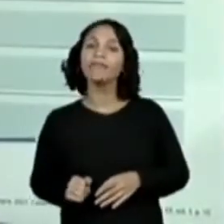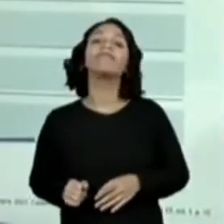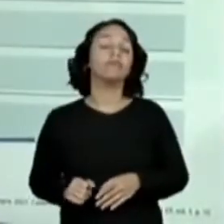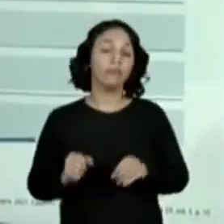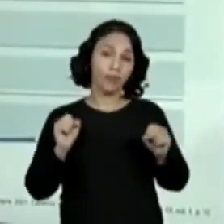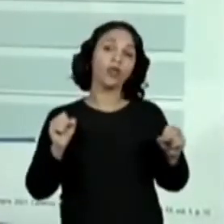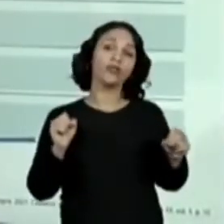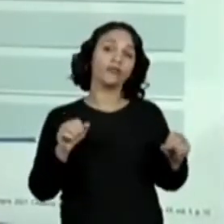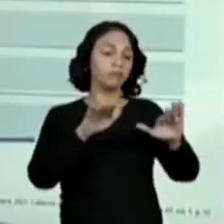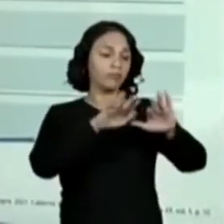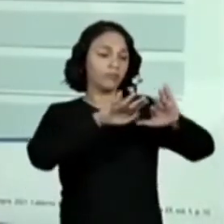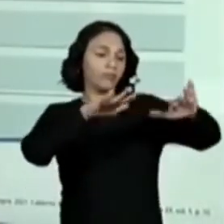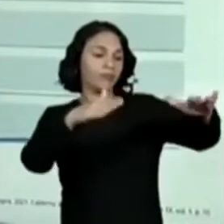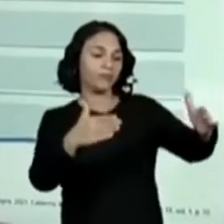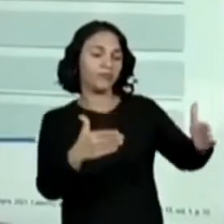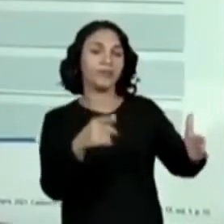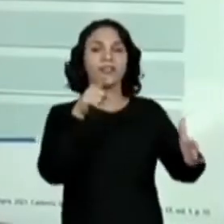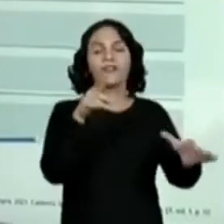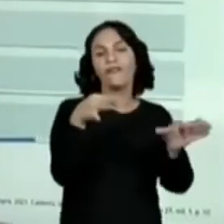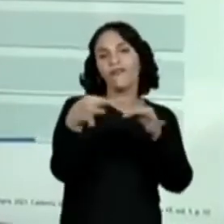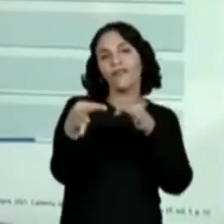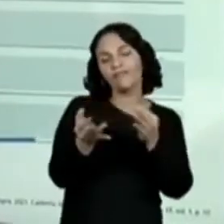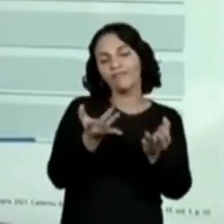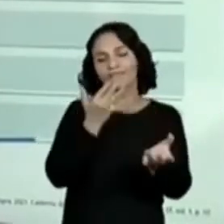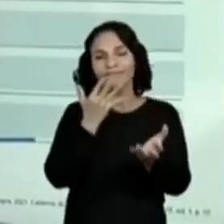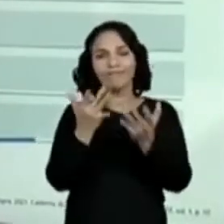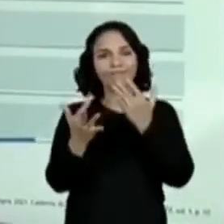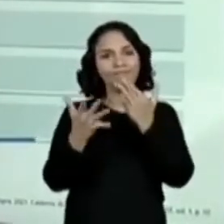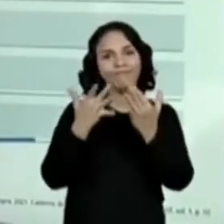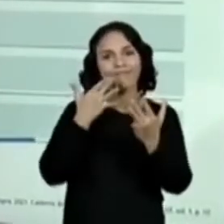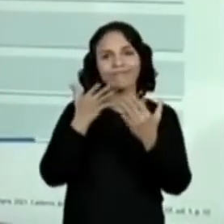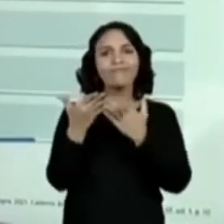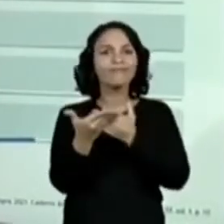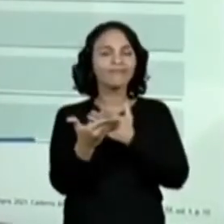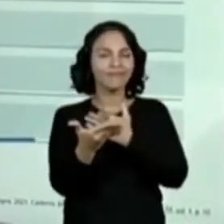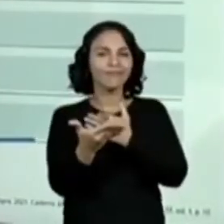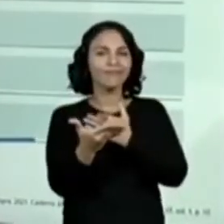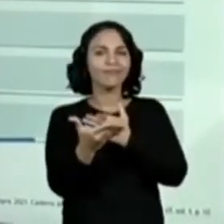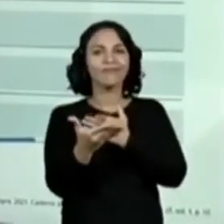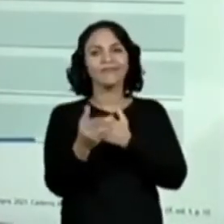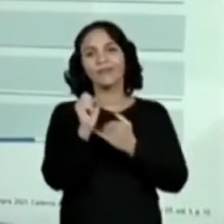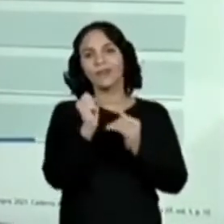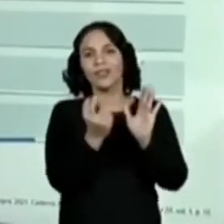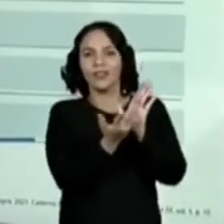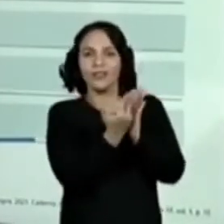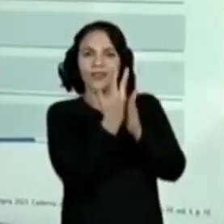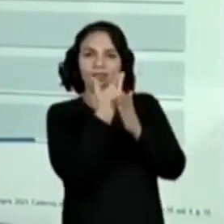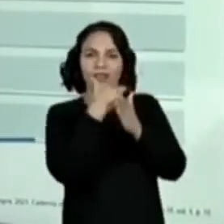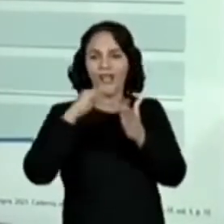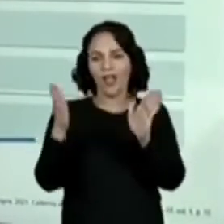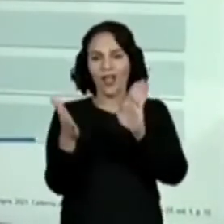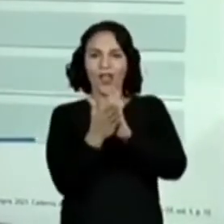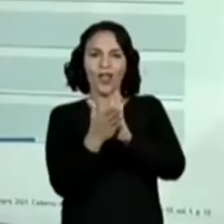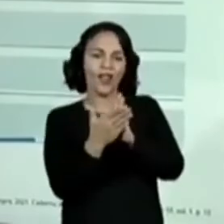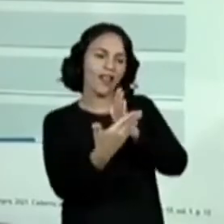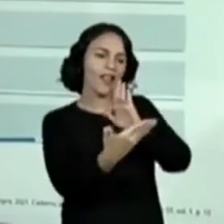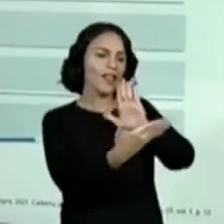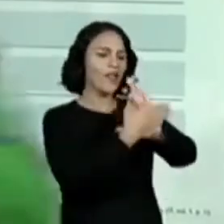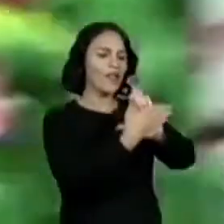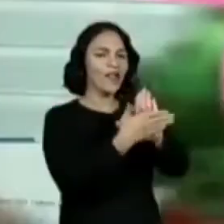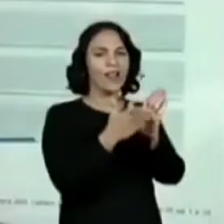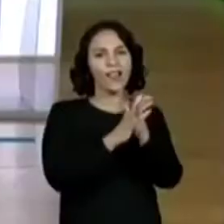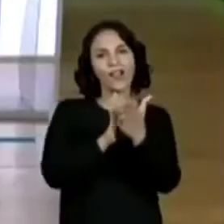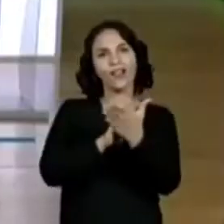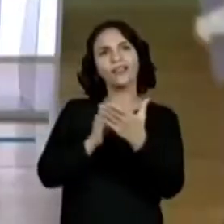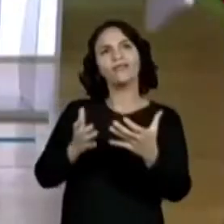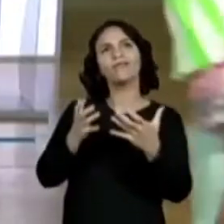Poderia usar uma folha colorida para decorar, para fazer alguns recortes e para tornar essa caixa mais